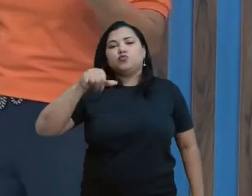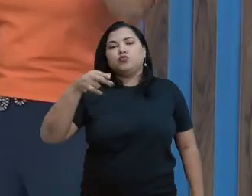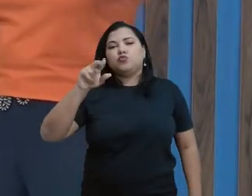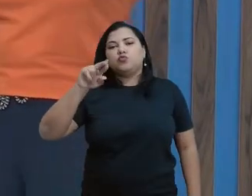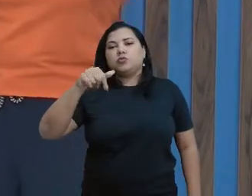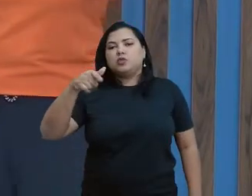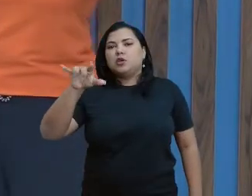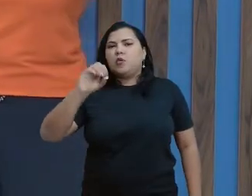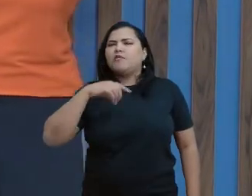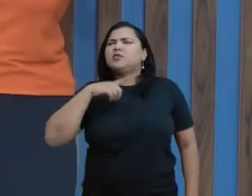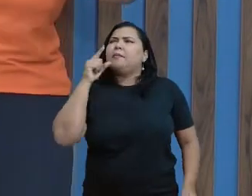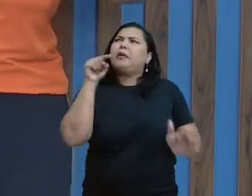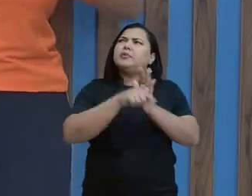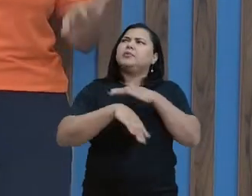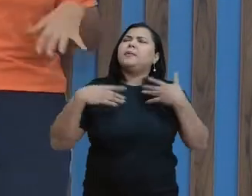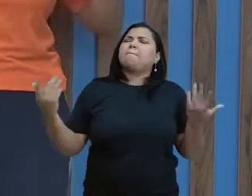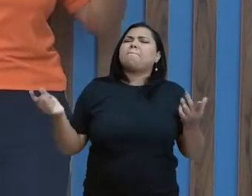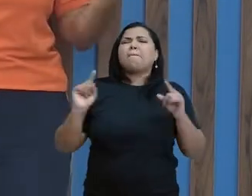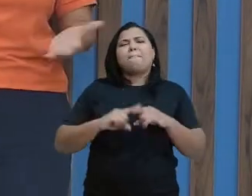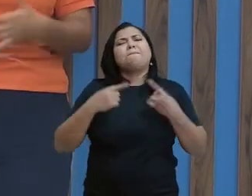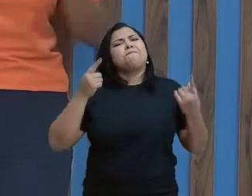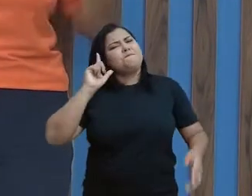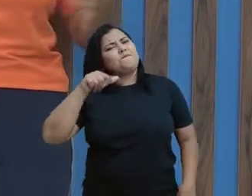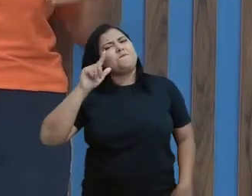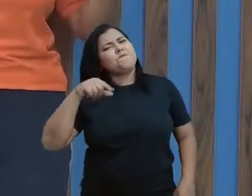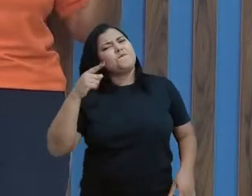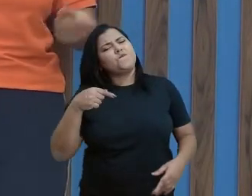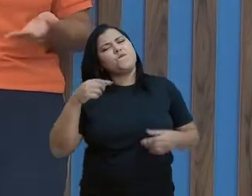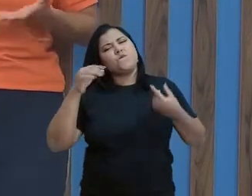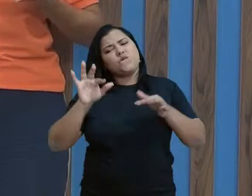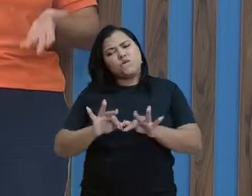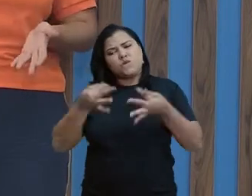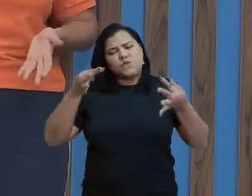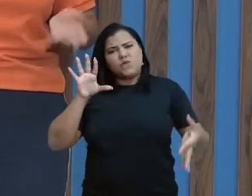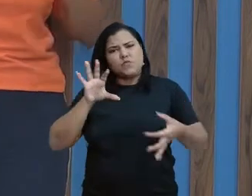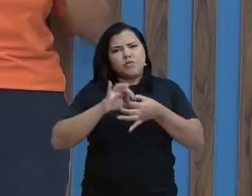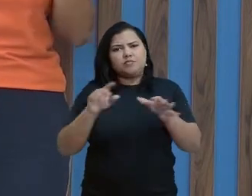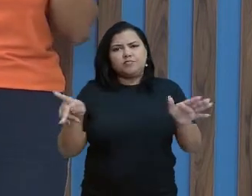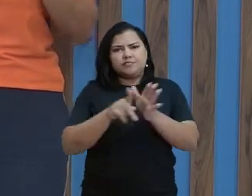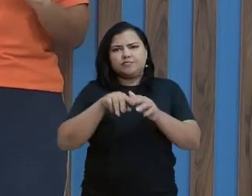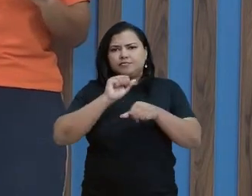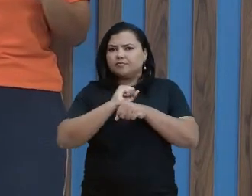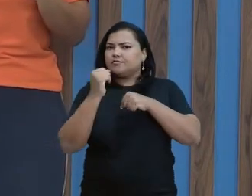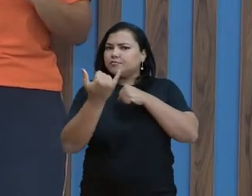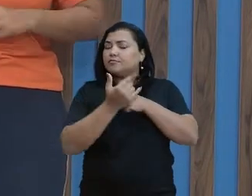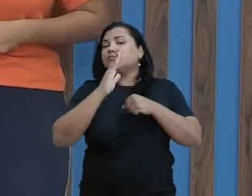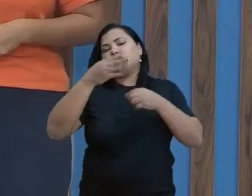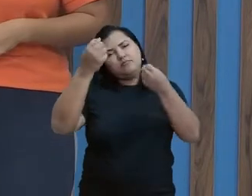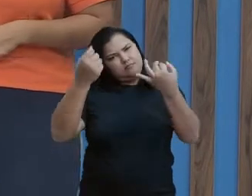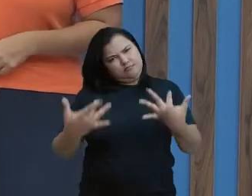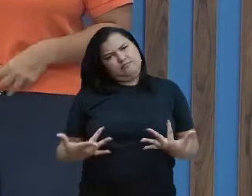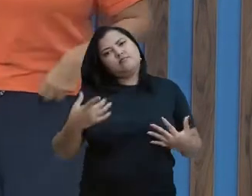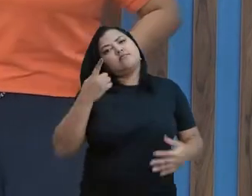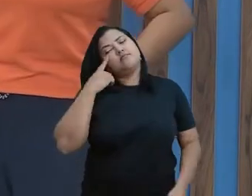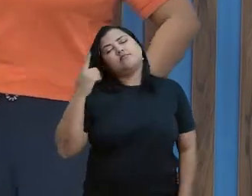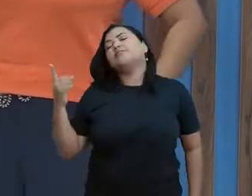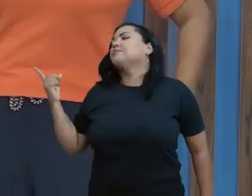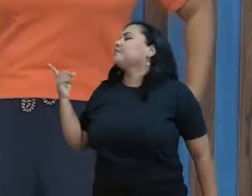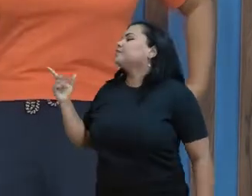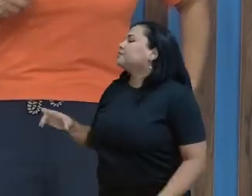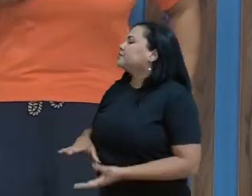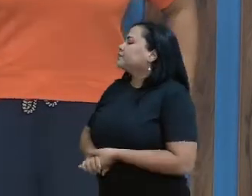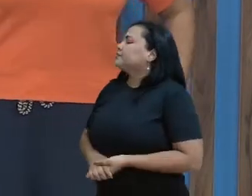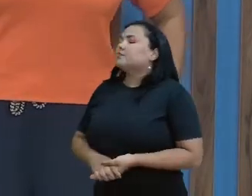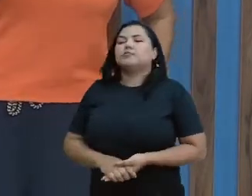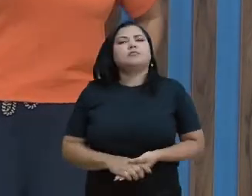E aí vocês podem perguntar, tá, mas o que é que são, finalmente, as orações subordinadas adjetivas? Eu já falei um pouquinho, né? Mas, se a gente for